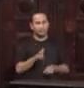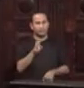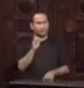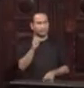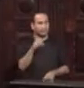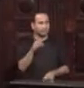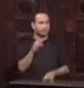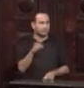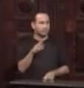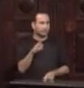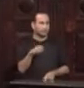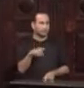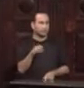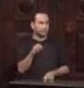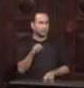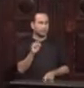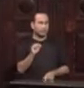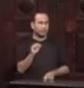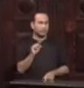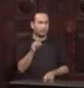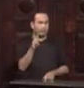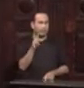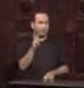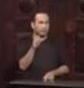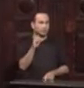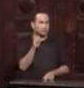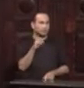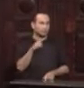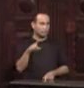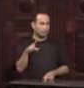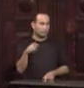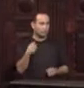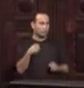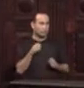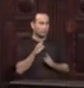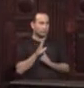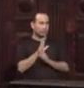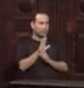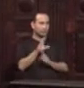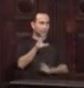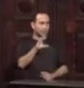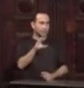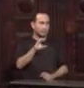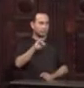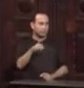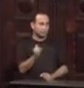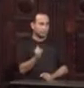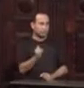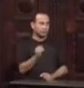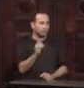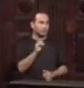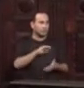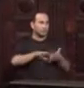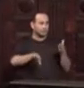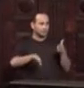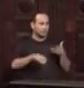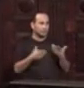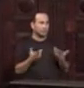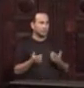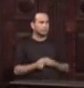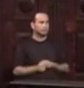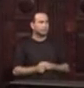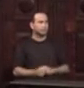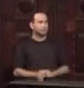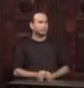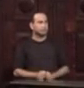mais, que o PSOL deverá apresentar à CCJ sobre a retirada intempestiva,